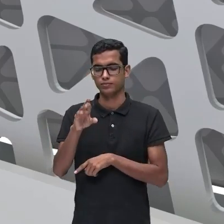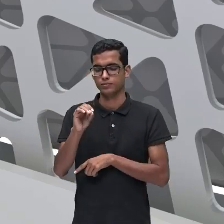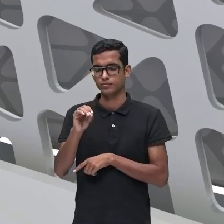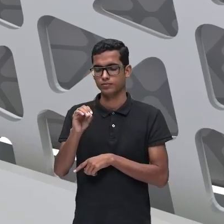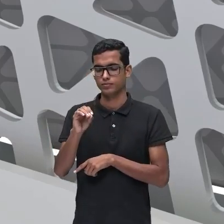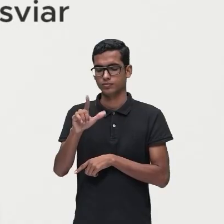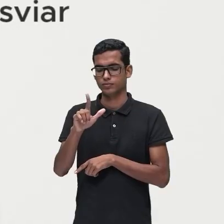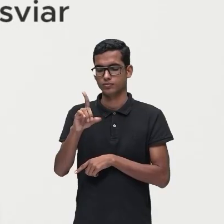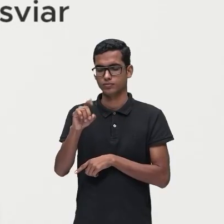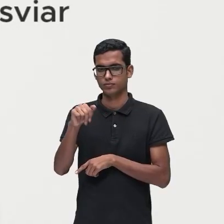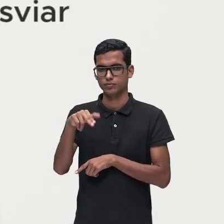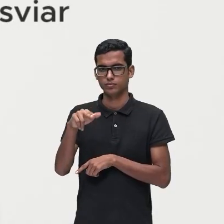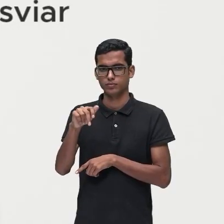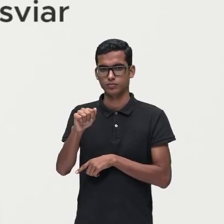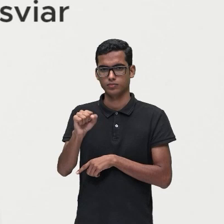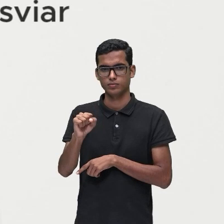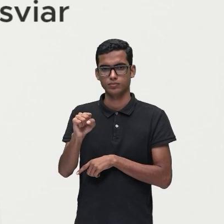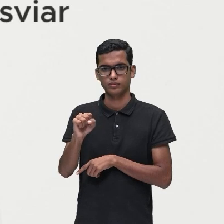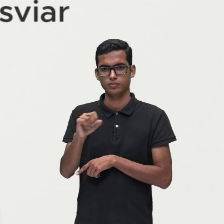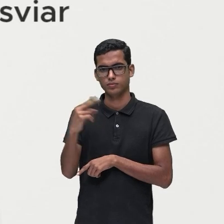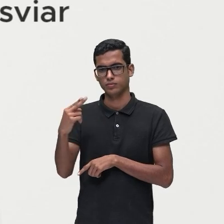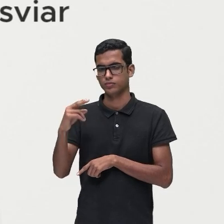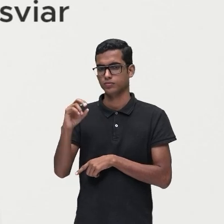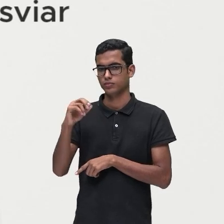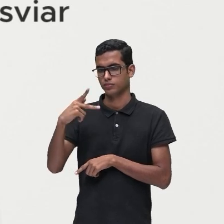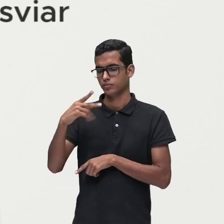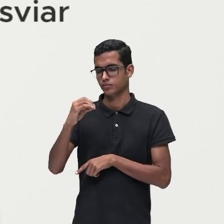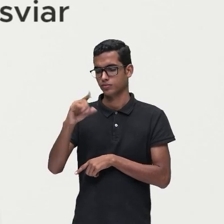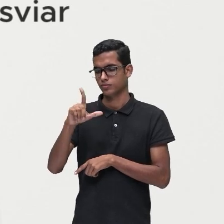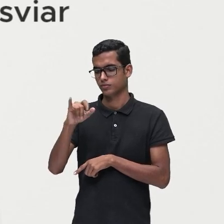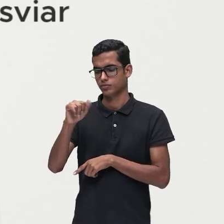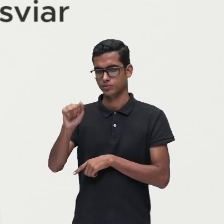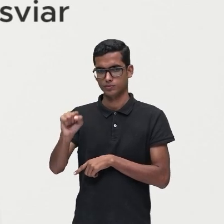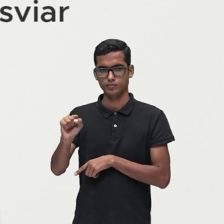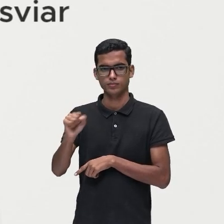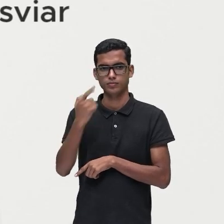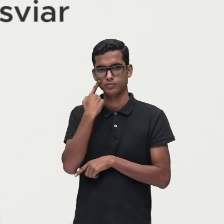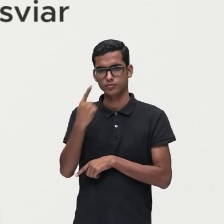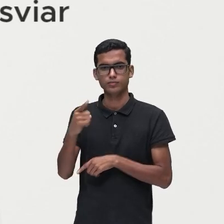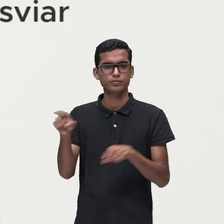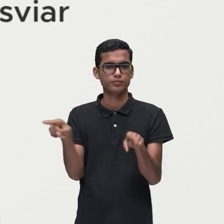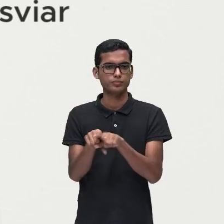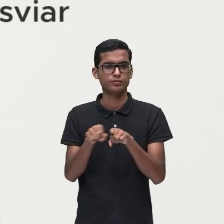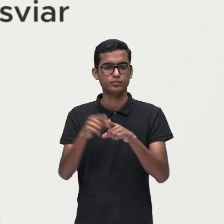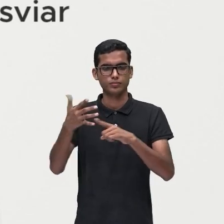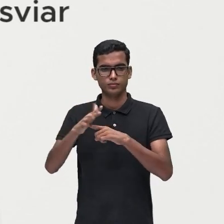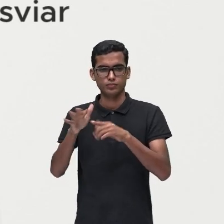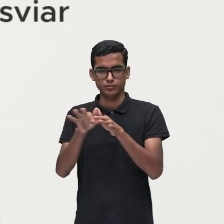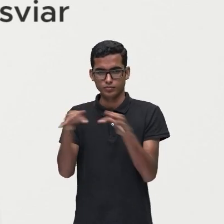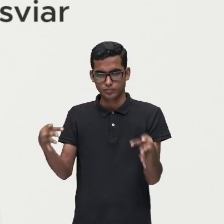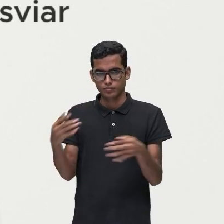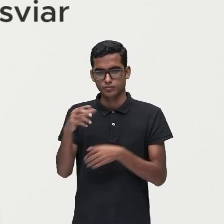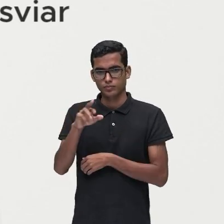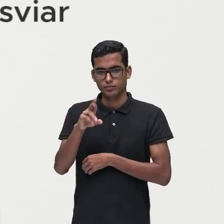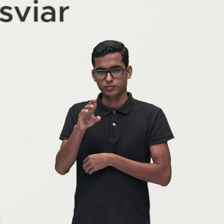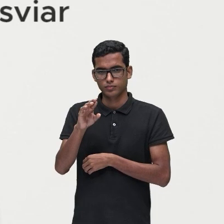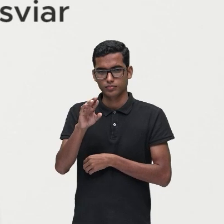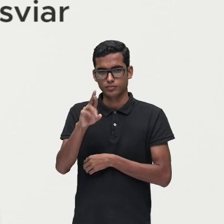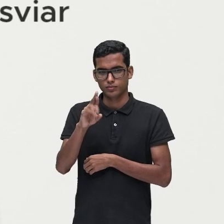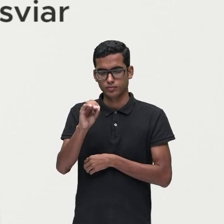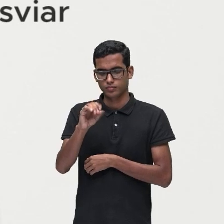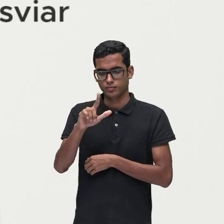ou polias. Em alguns livros chamam de polias. Então, máquinas simples roldanas são tipos